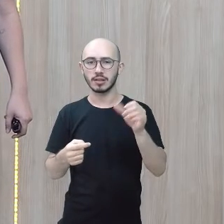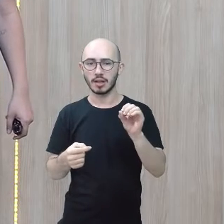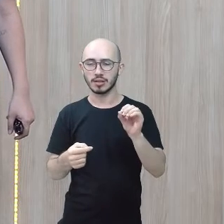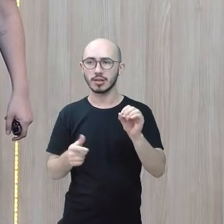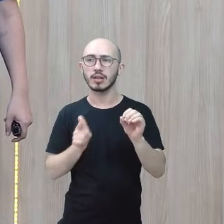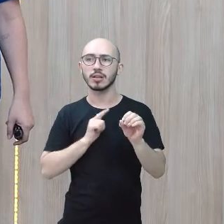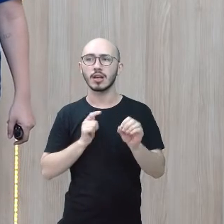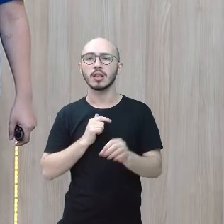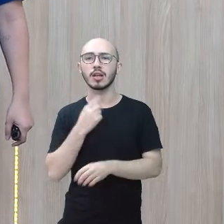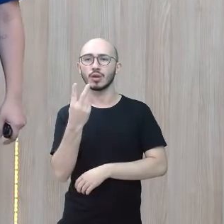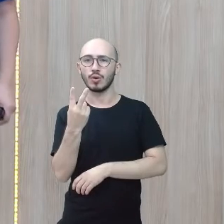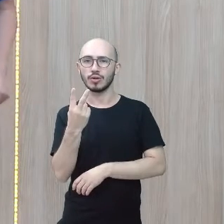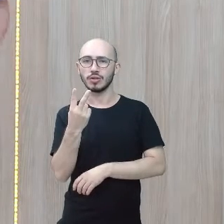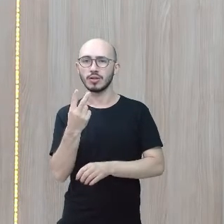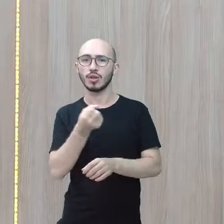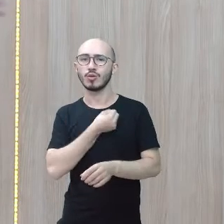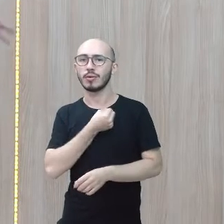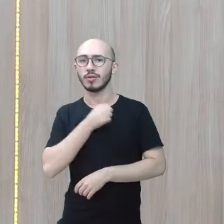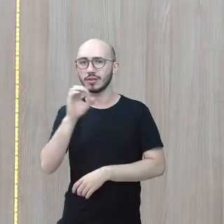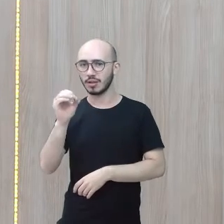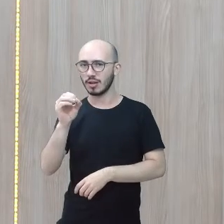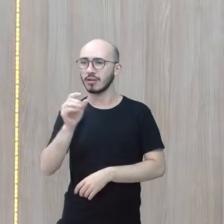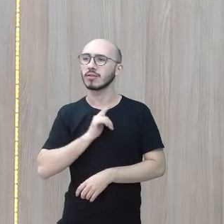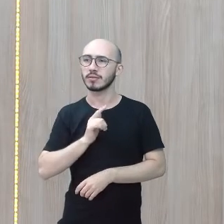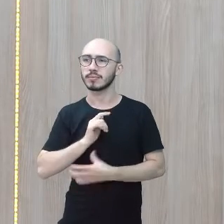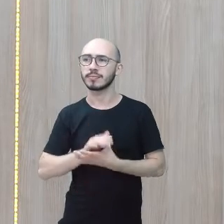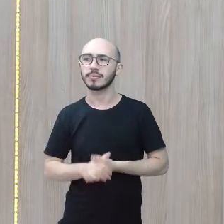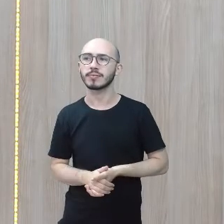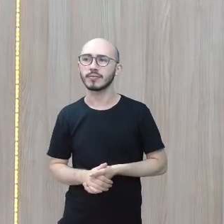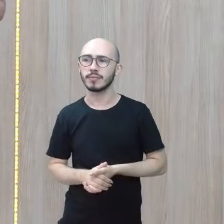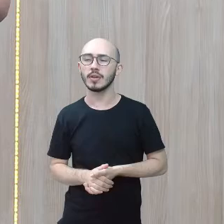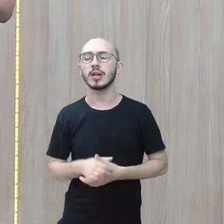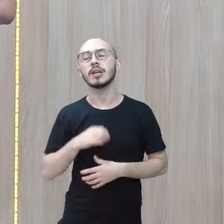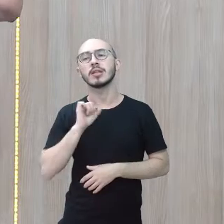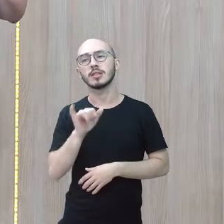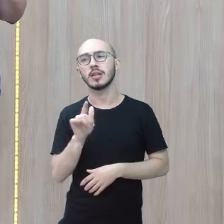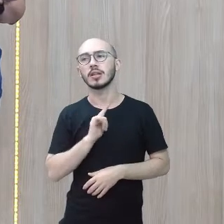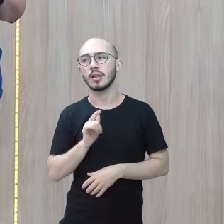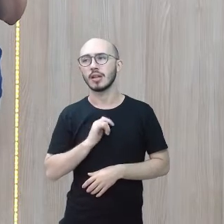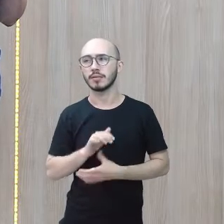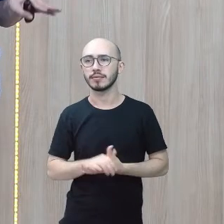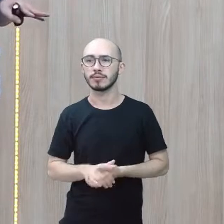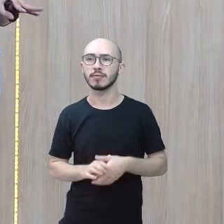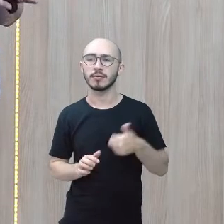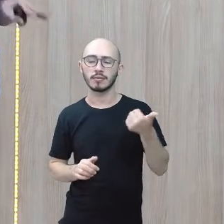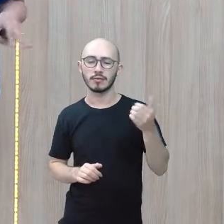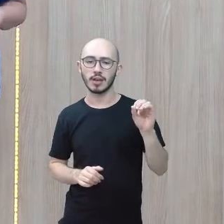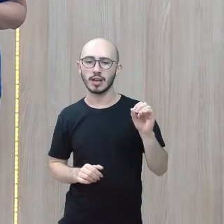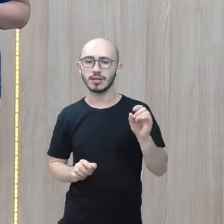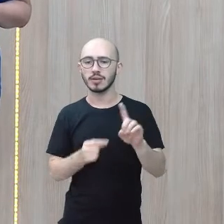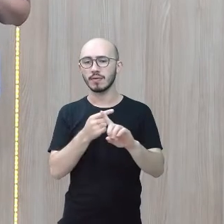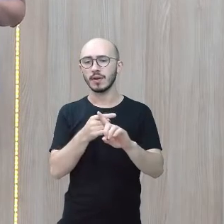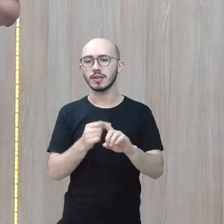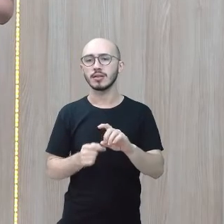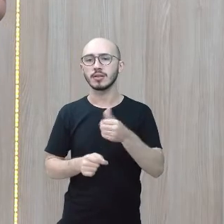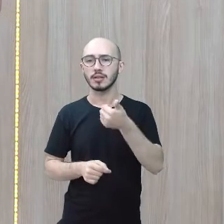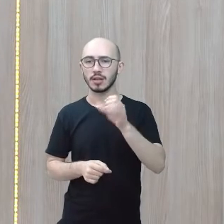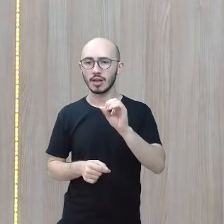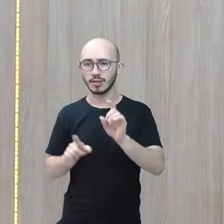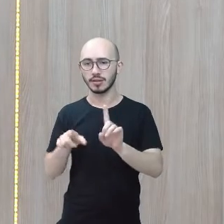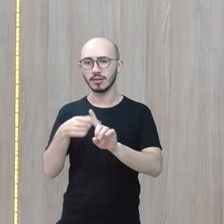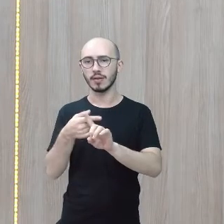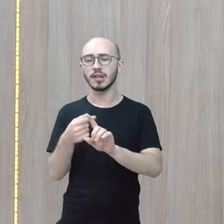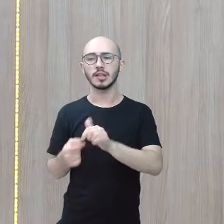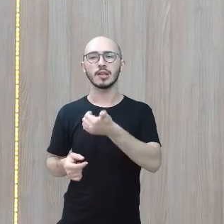zeros, vai aparecer 2 zeros na resposta, que vai dar 100. Se eu tenho 10 vezes 10 vezes 10, são 10,